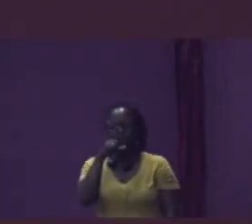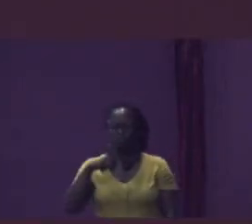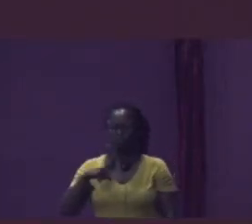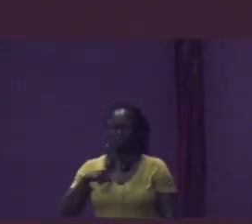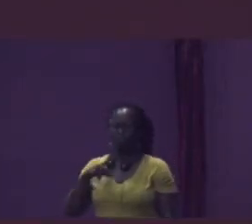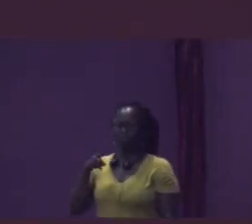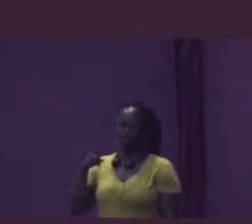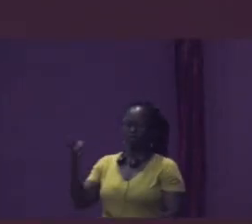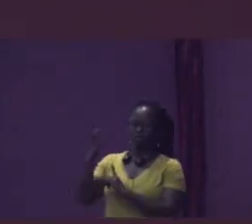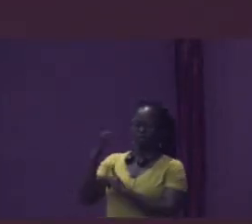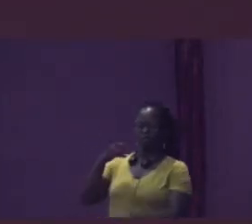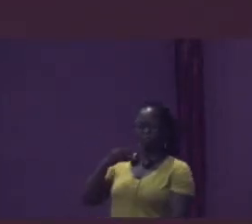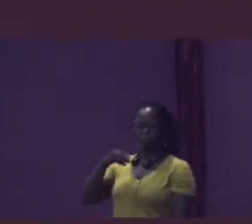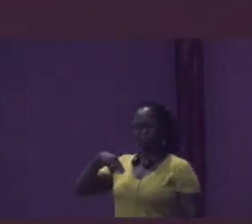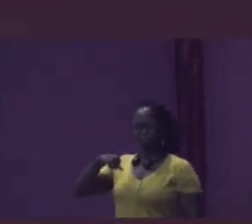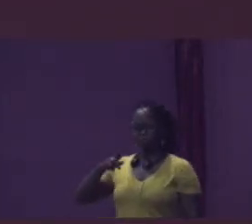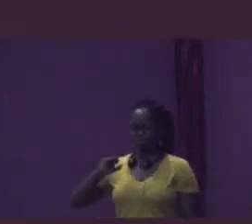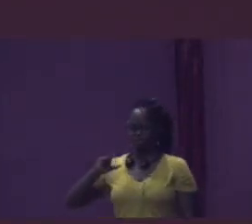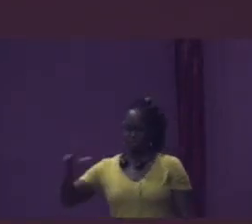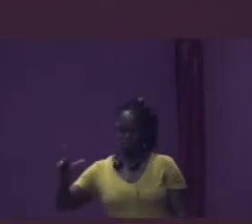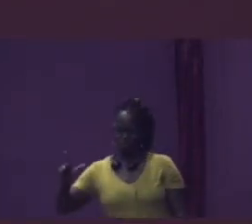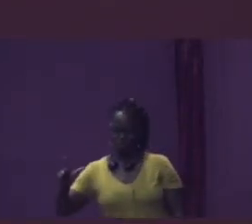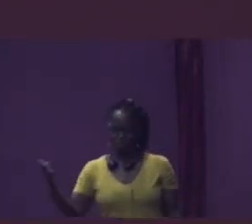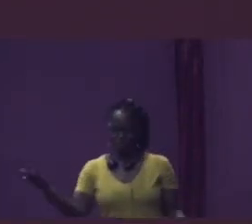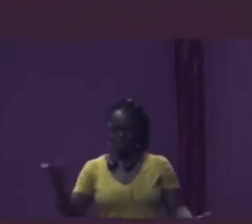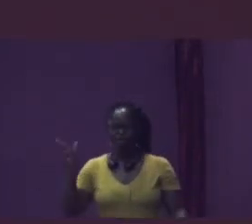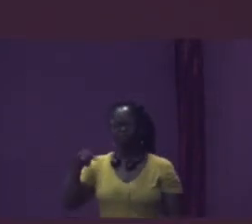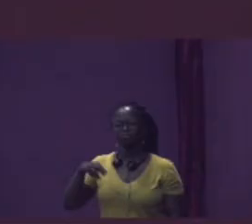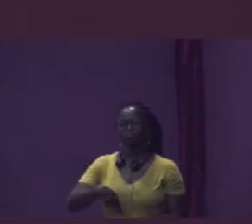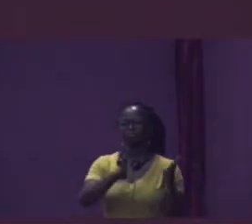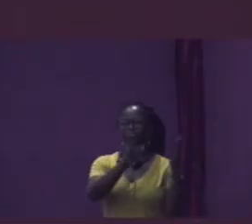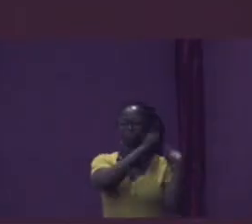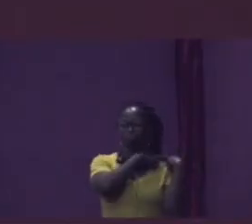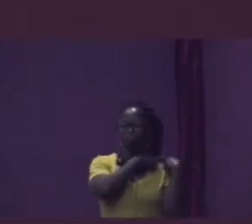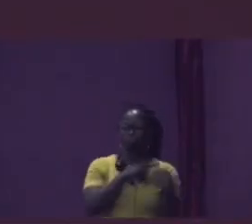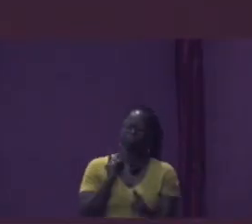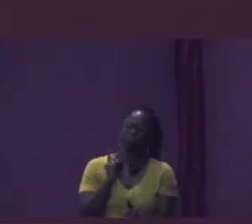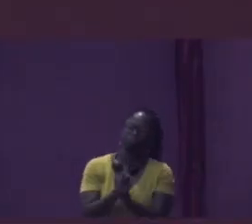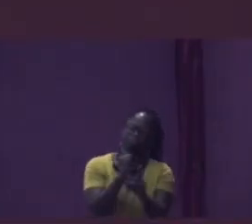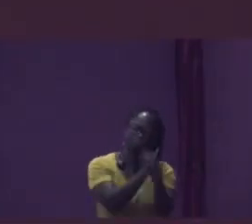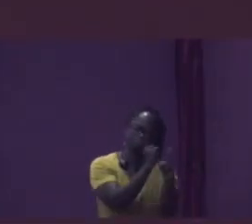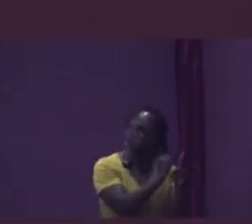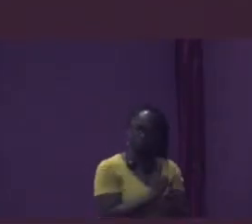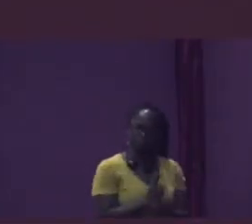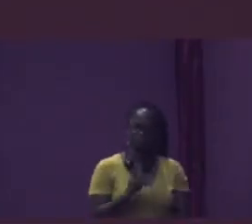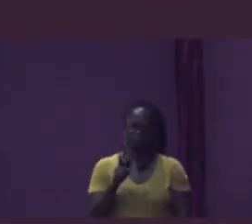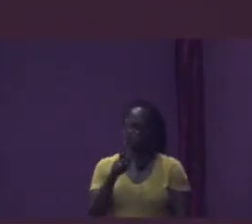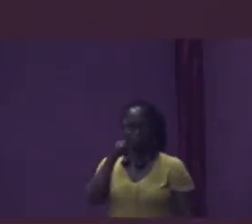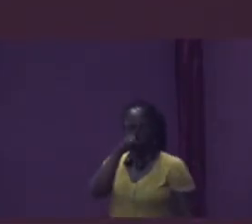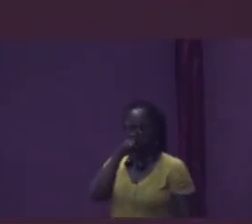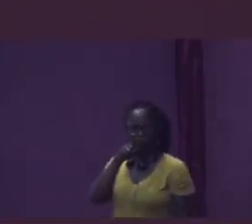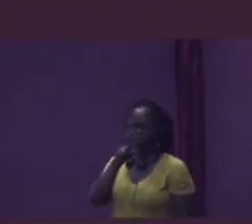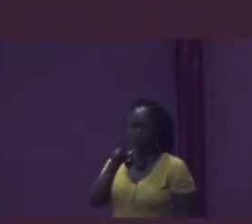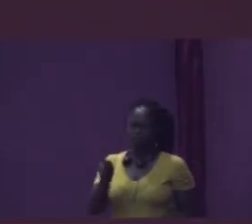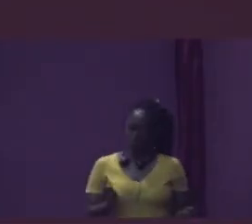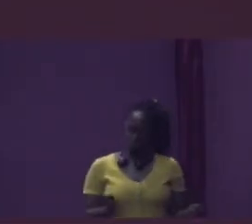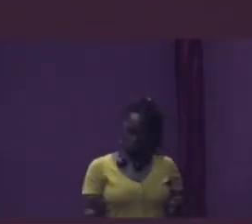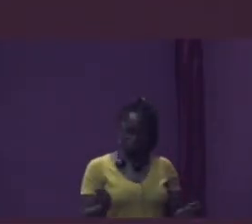moral, depositando sobre os indivíduos a responsabilidade de identificar os riscos e gerenciá-los.